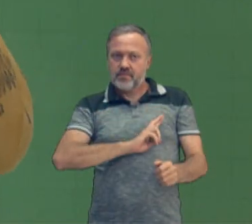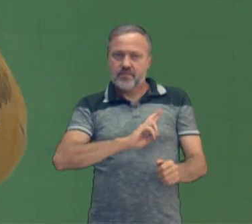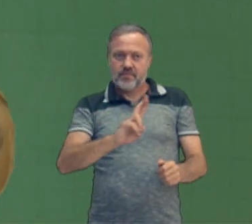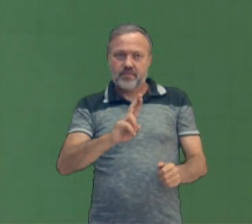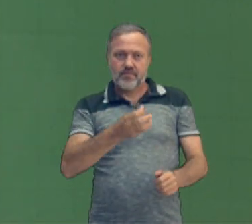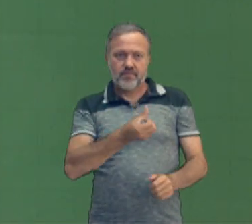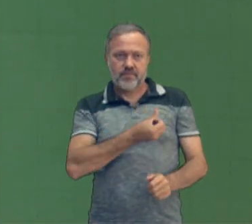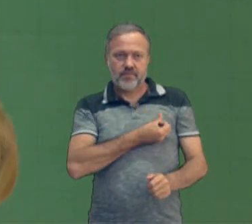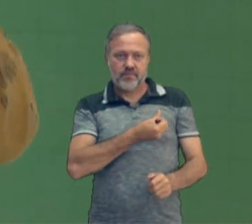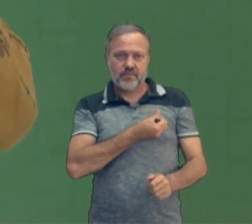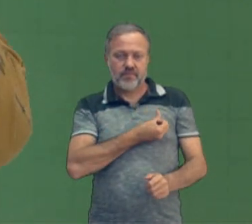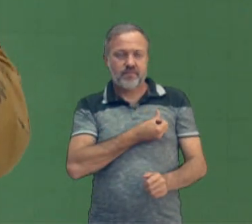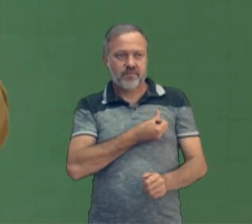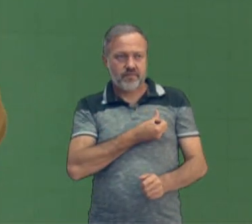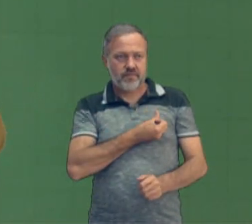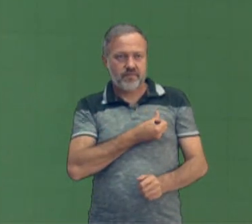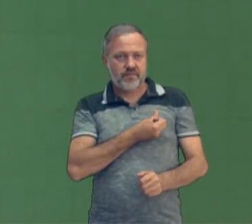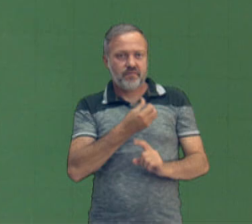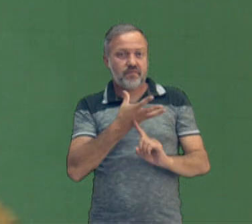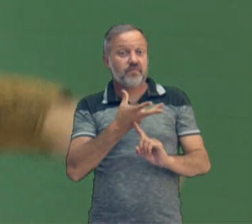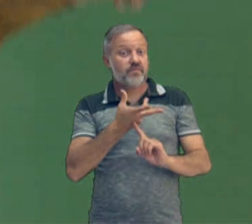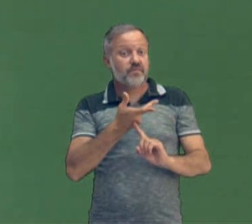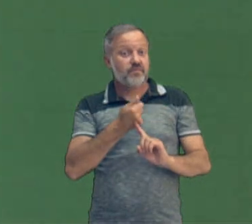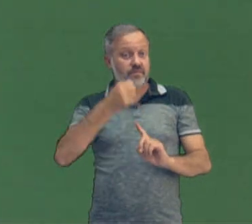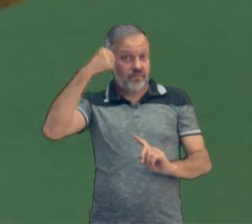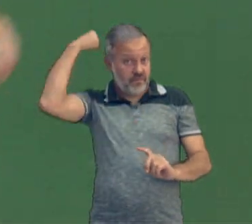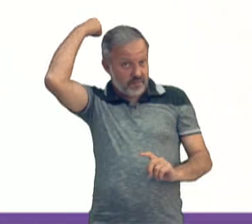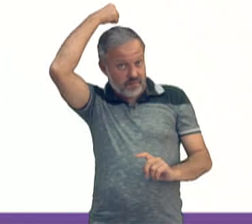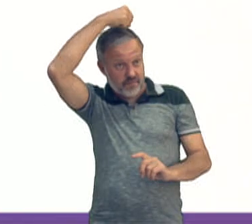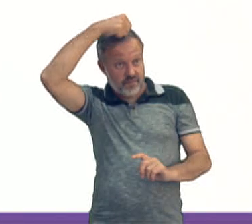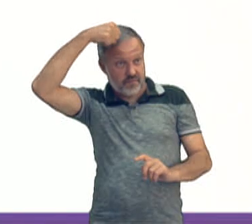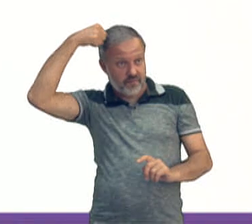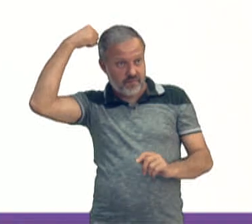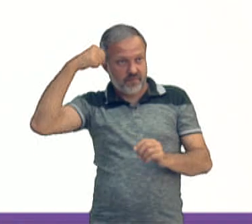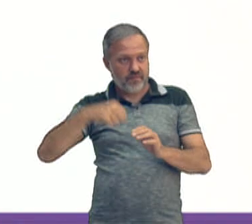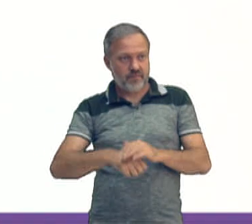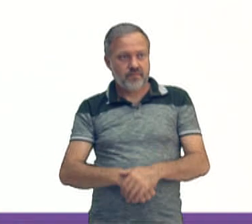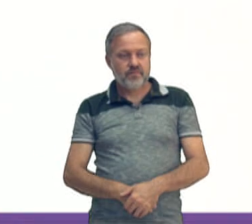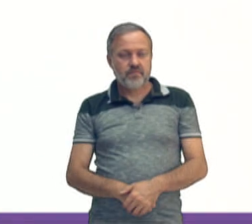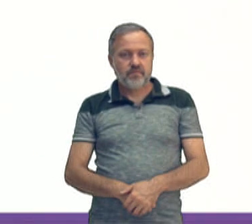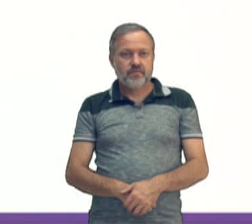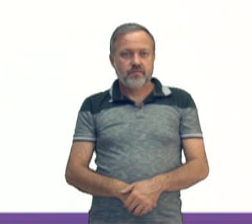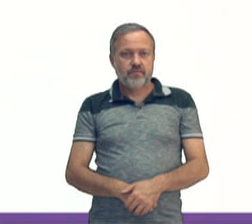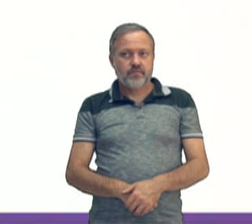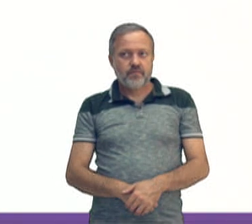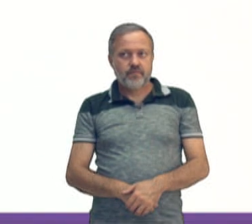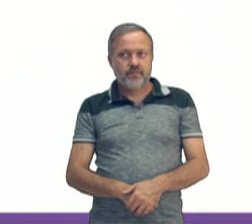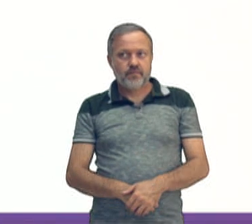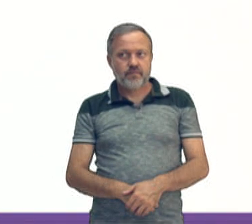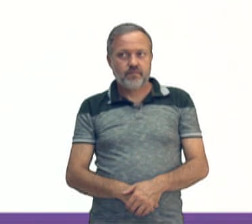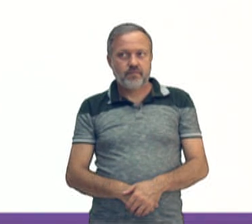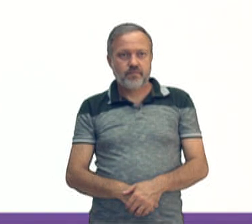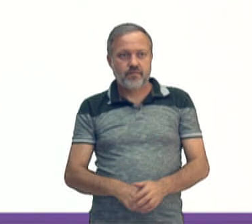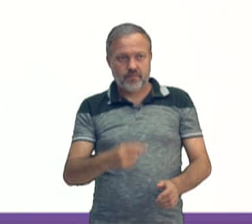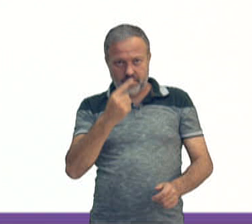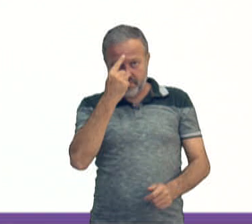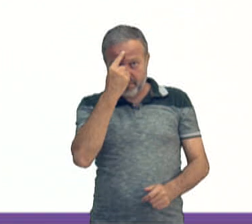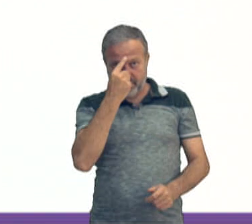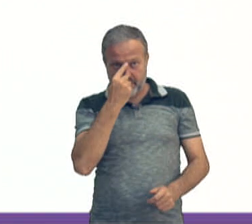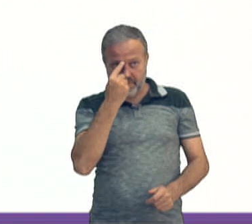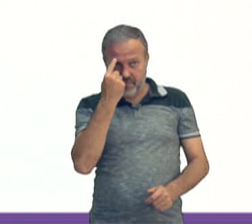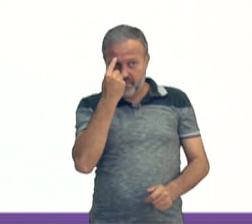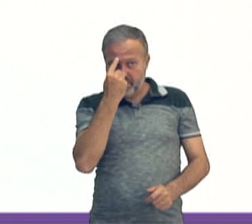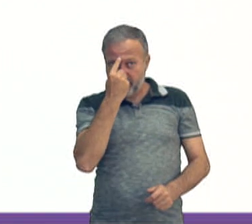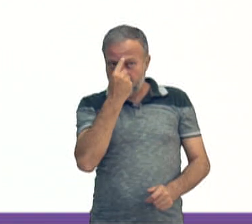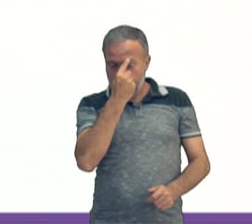sexto ano, aula 4, sobre arte sagrada. Para os hinduístas, a divindade Shiva, que